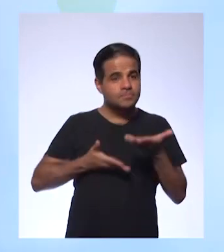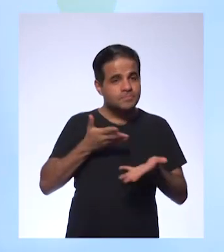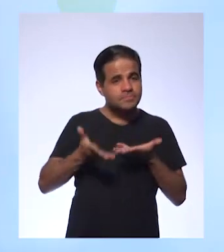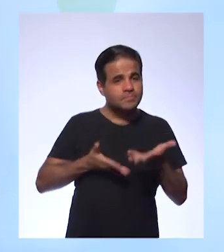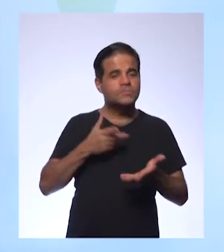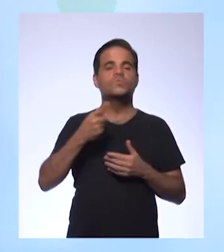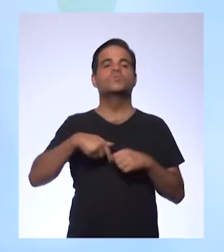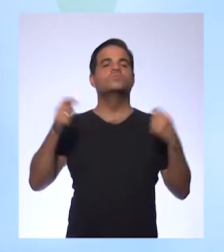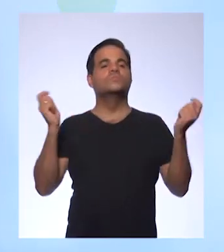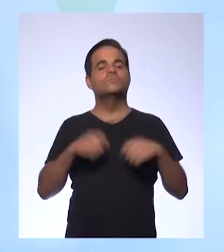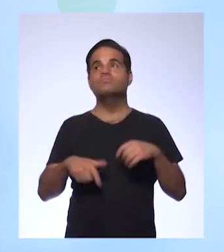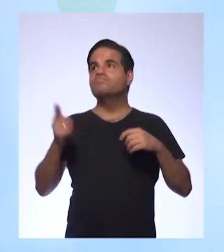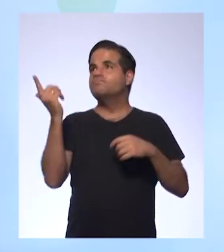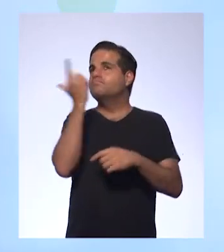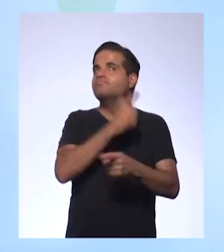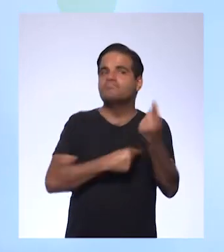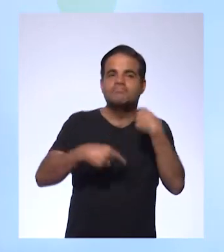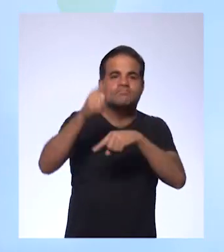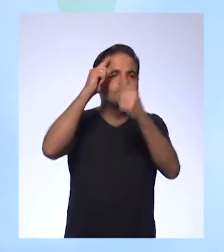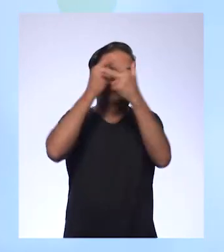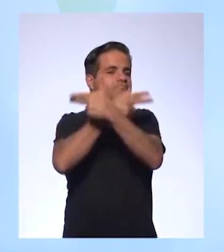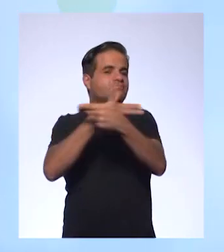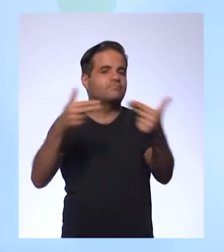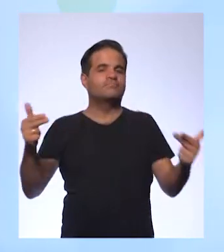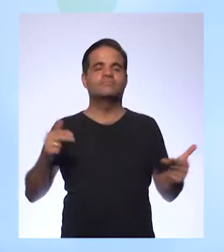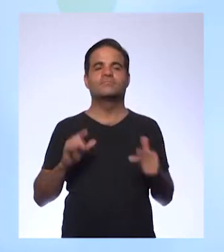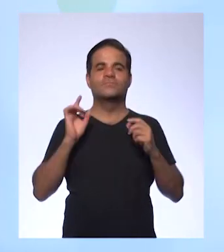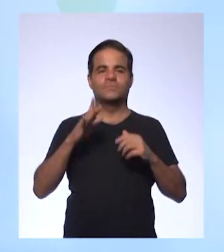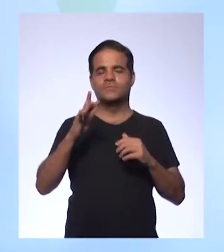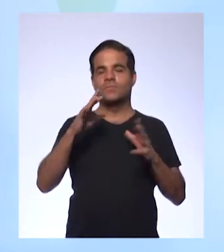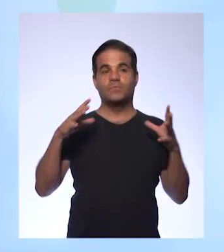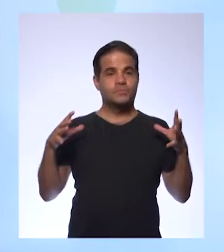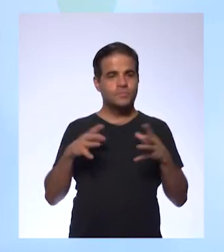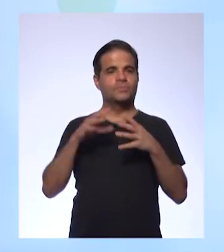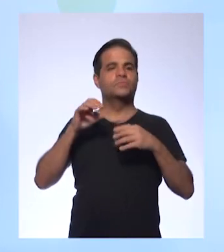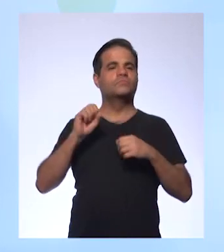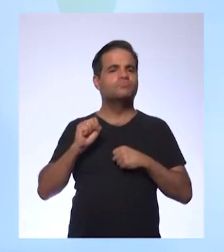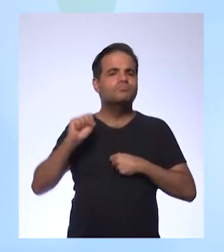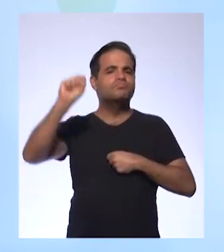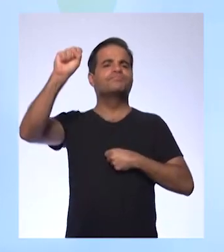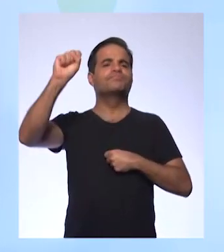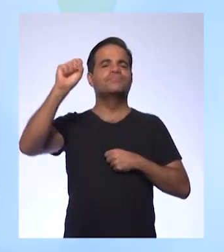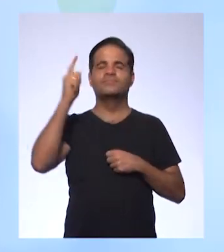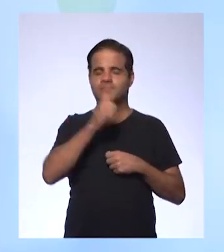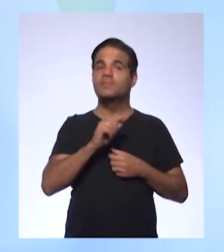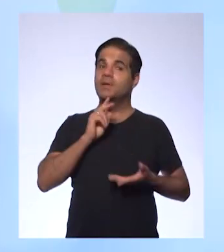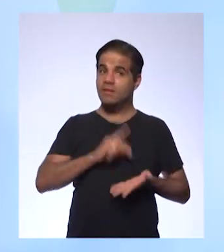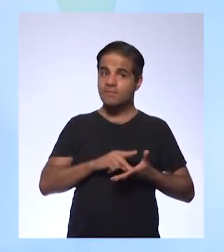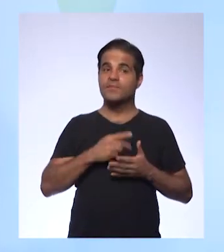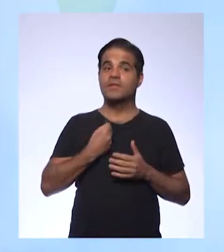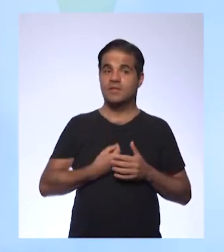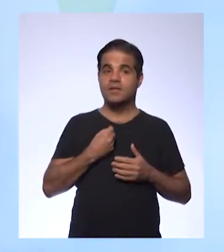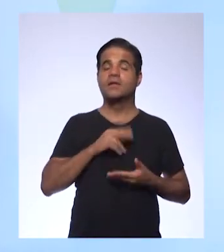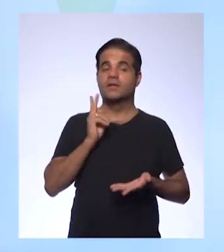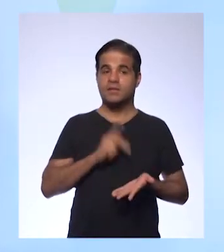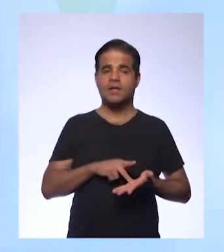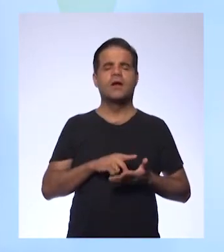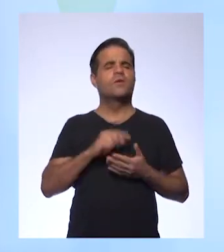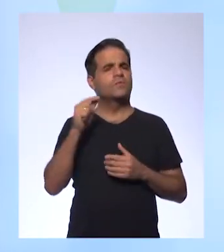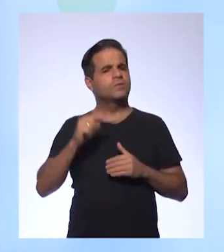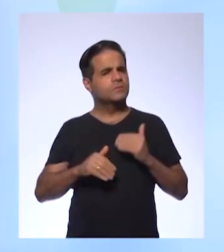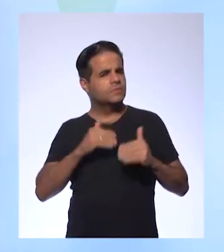nós podemos alcançar coisas que só super-heróis conseguem, mas na vida real, né? Então, quando a gente desenvolve